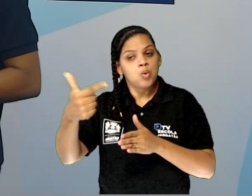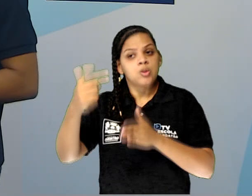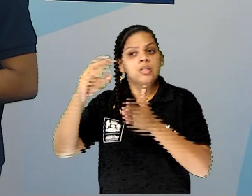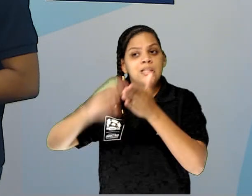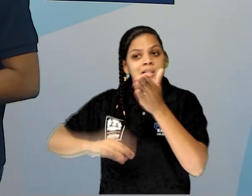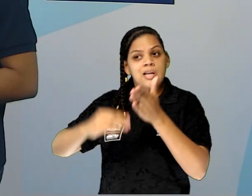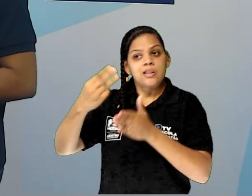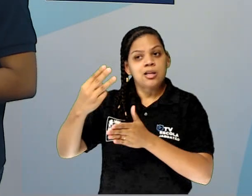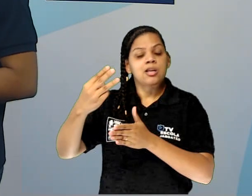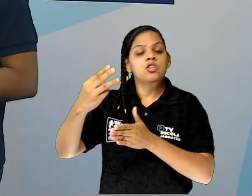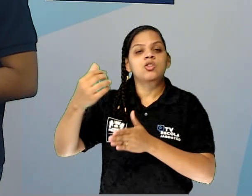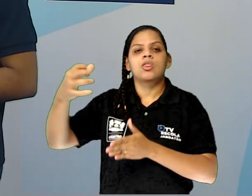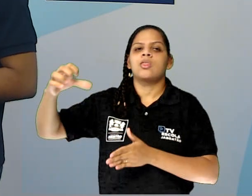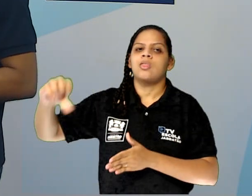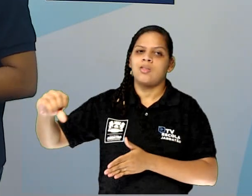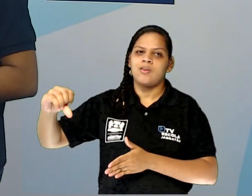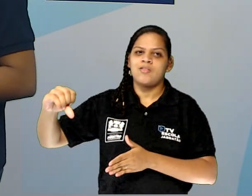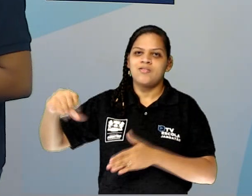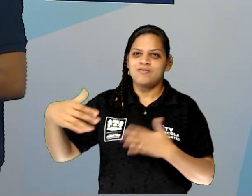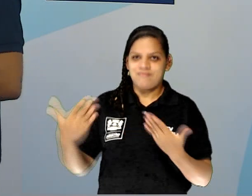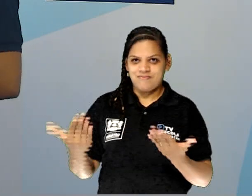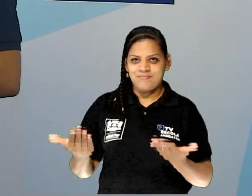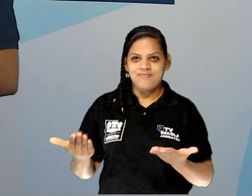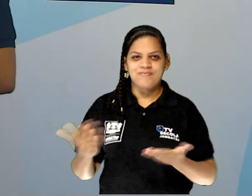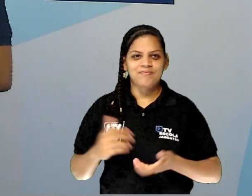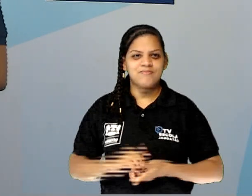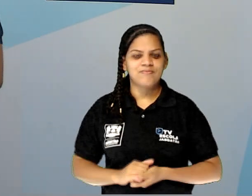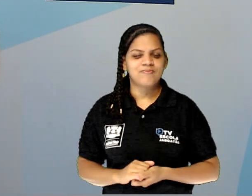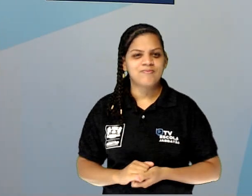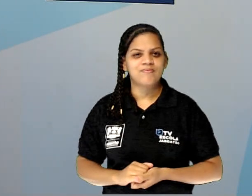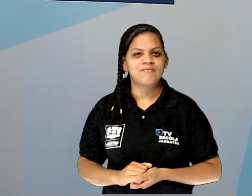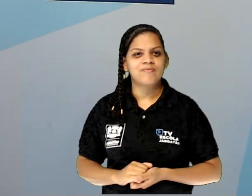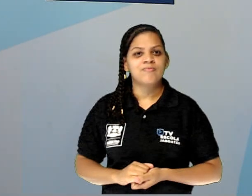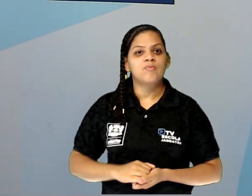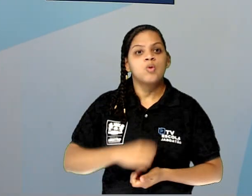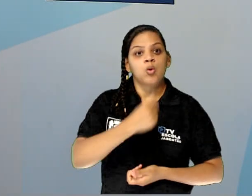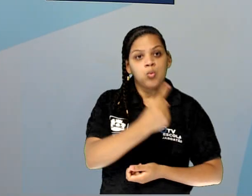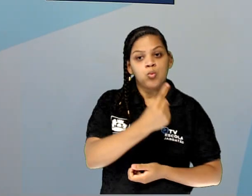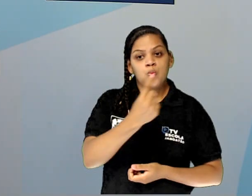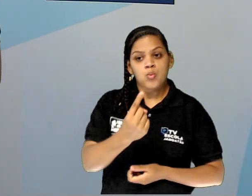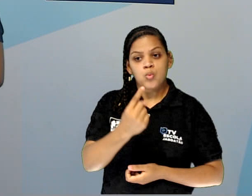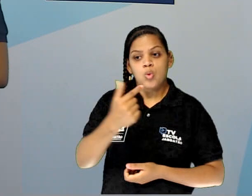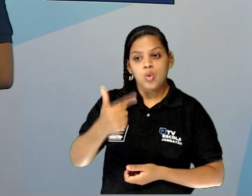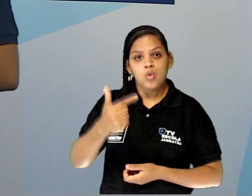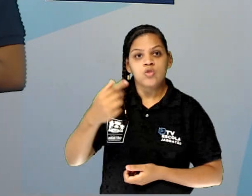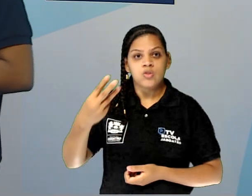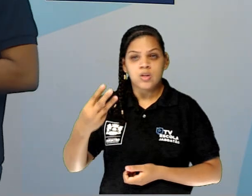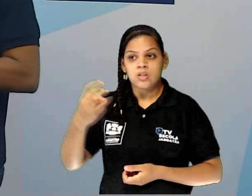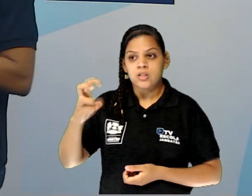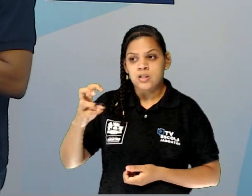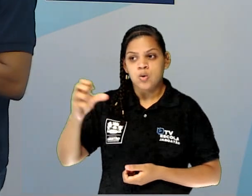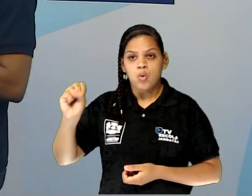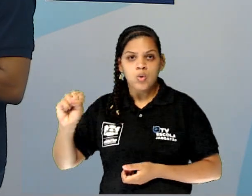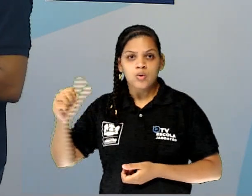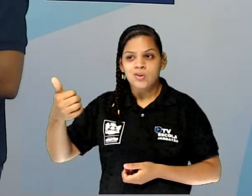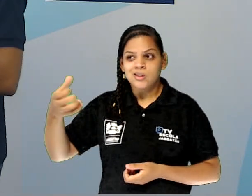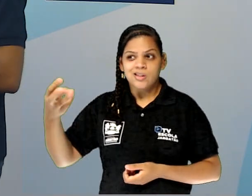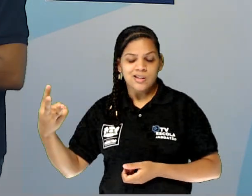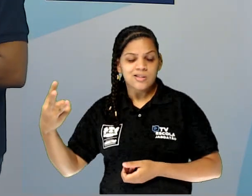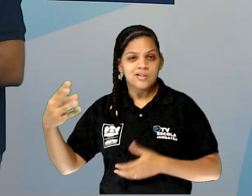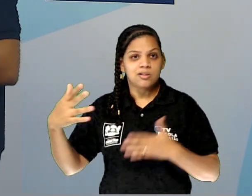que vai dar 9. Próximo. 1, 1, 2, 3, 5, 8, 13. Essa,